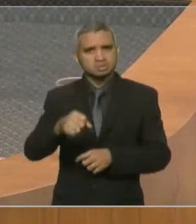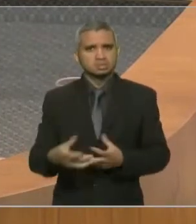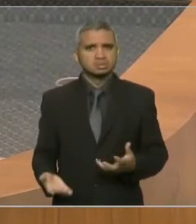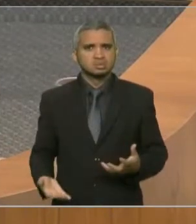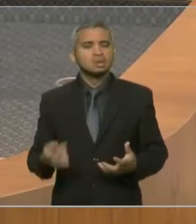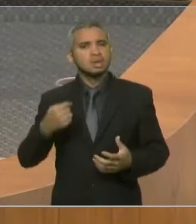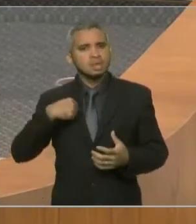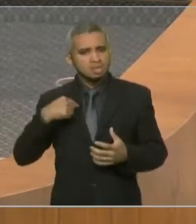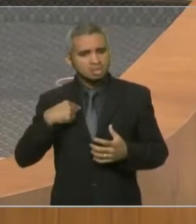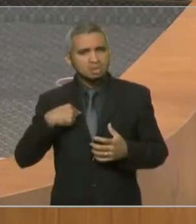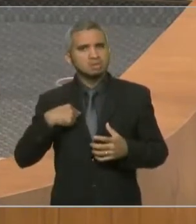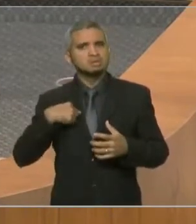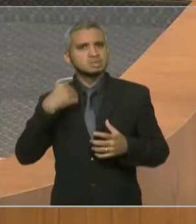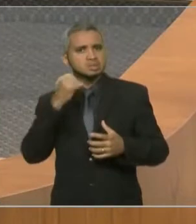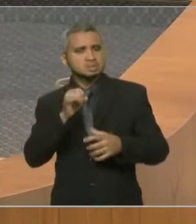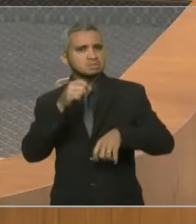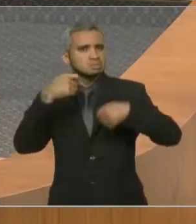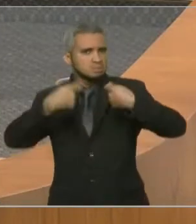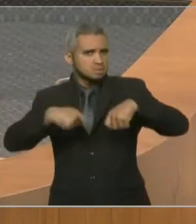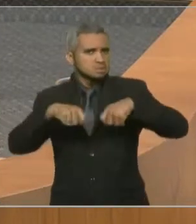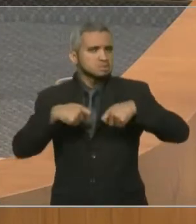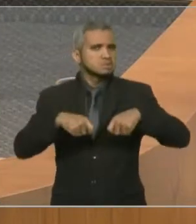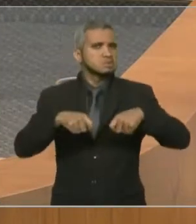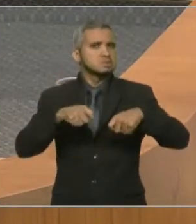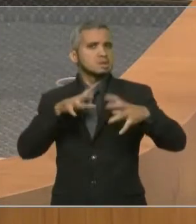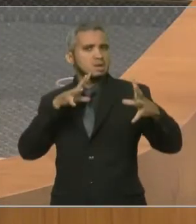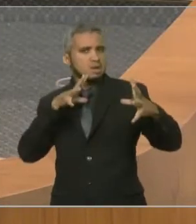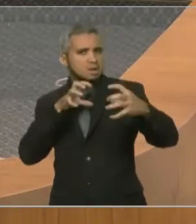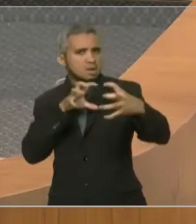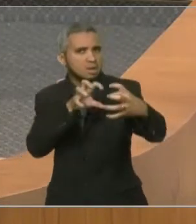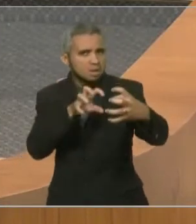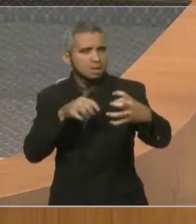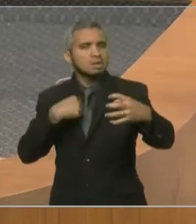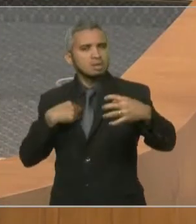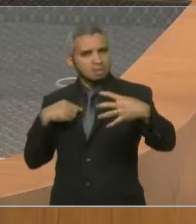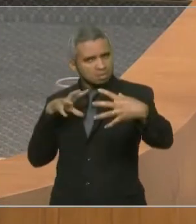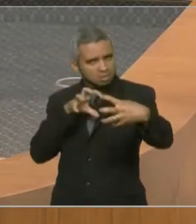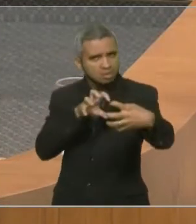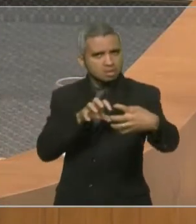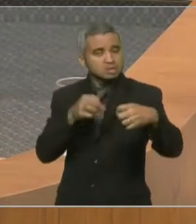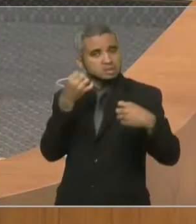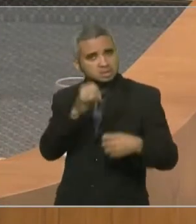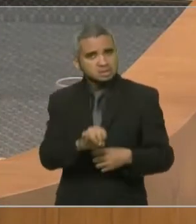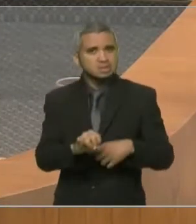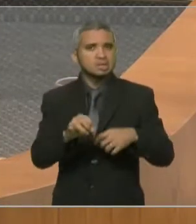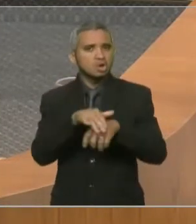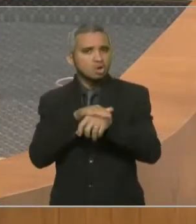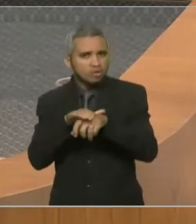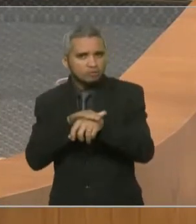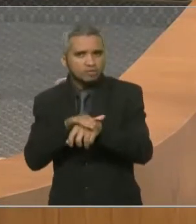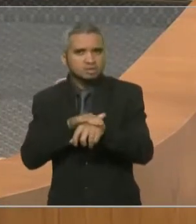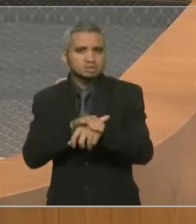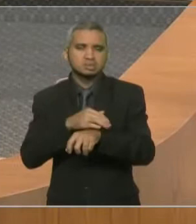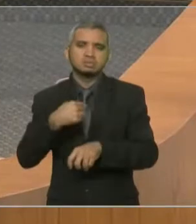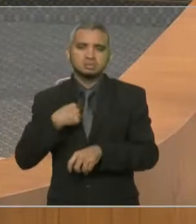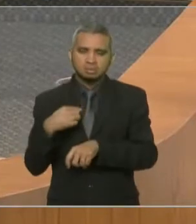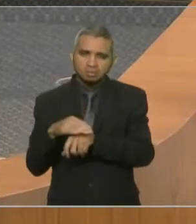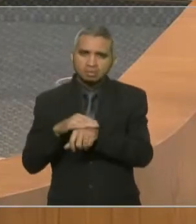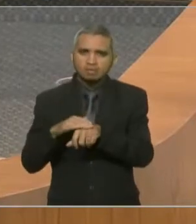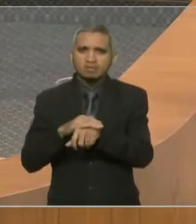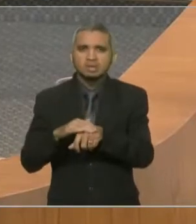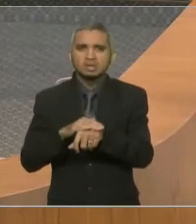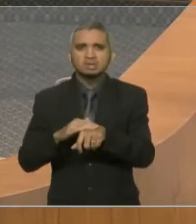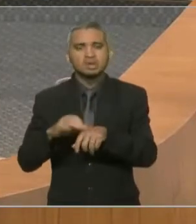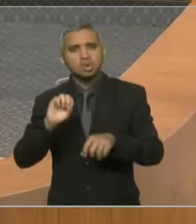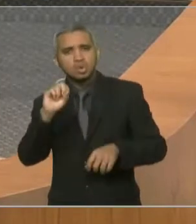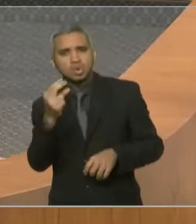brigar quando tiver que brigar e conversar quando tiver que conversar e sensibilizar quando tiver